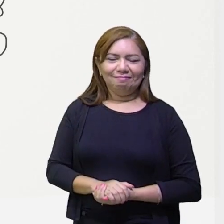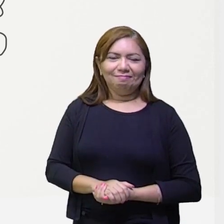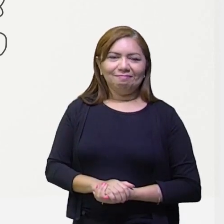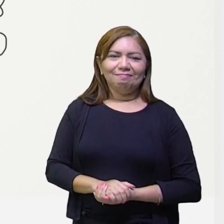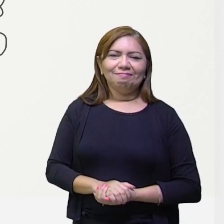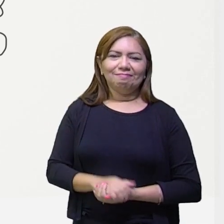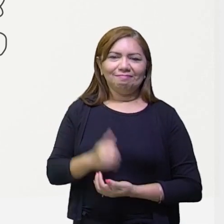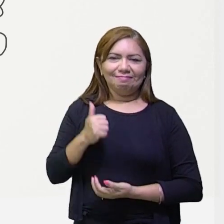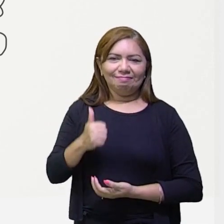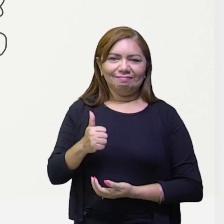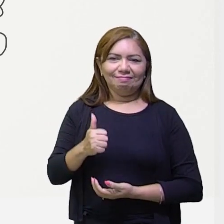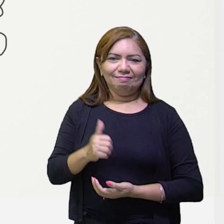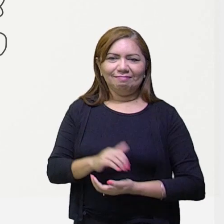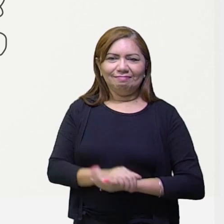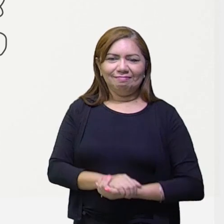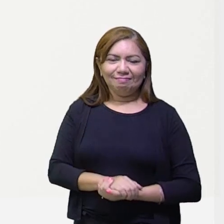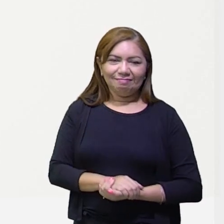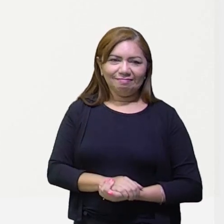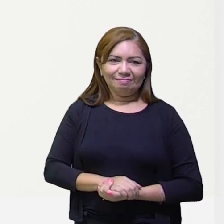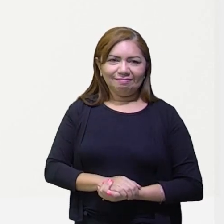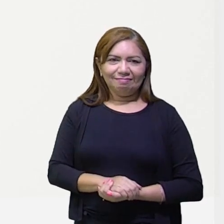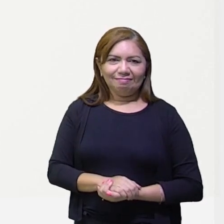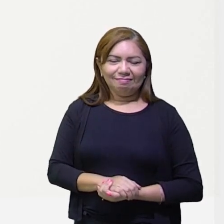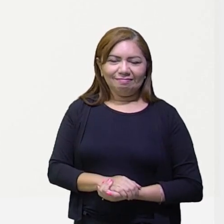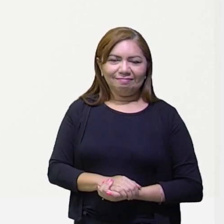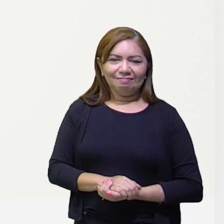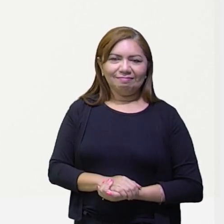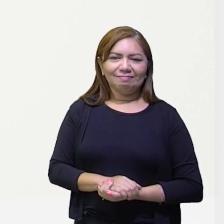bem. Gabarito 20.